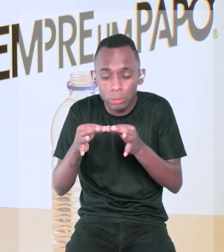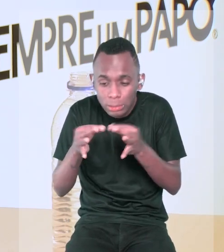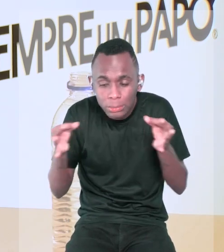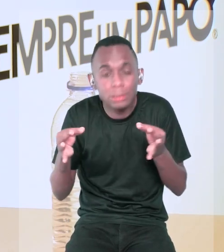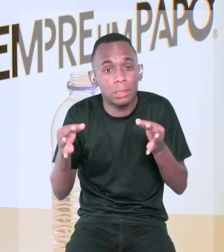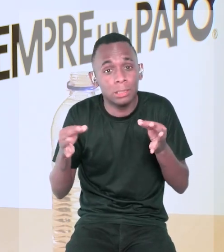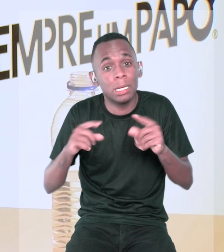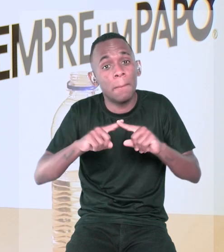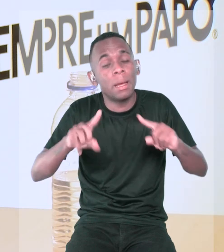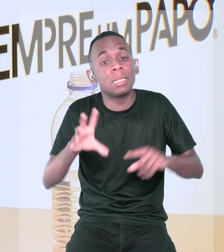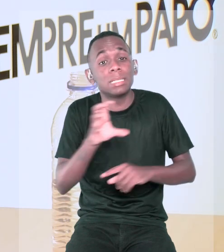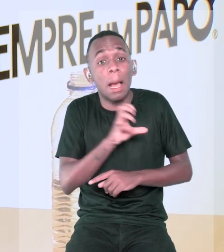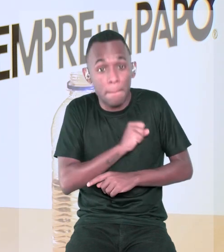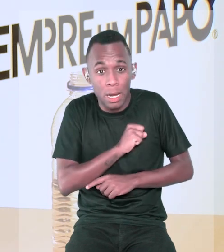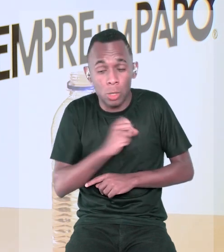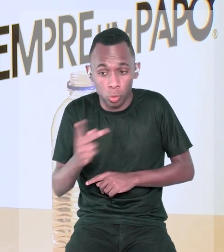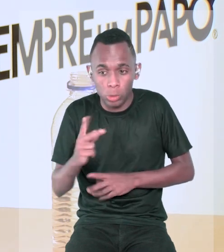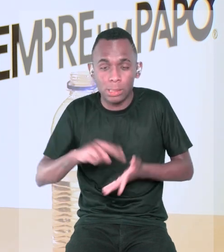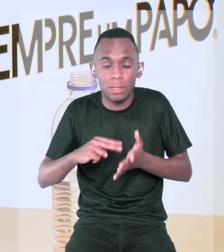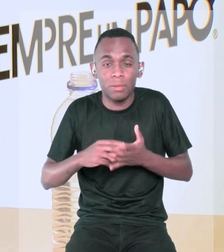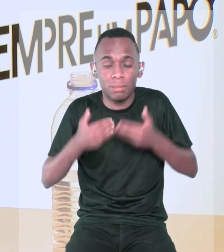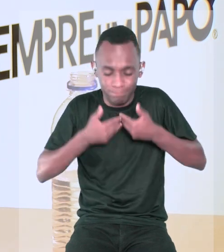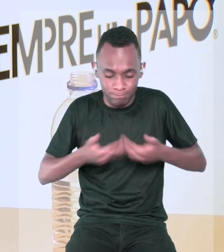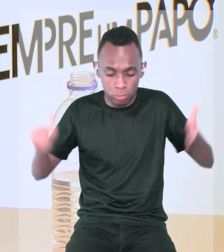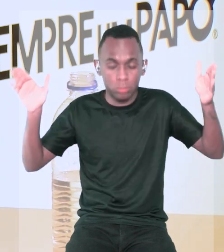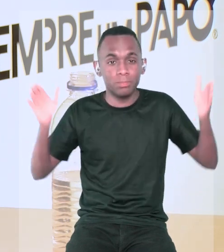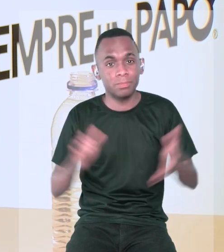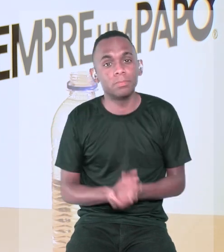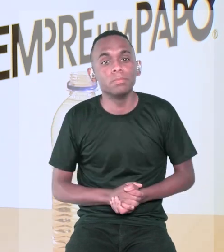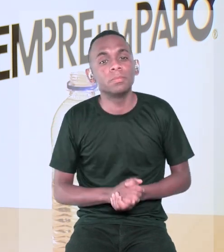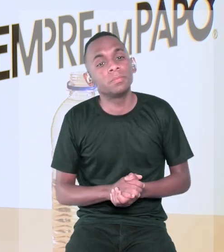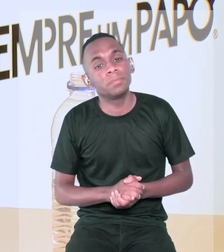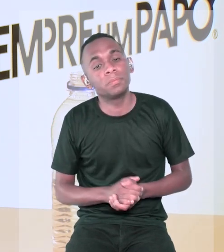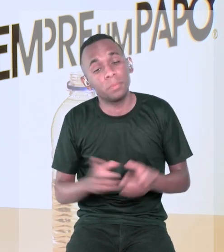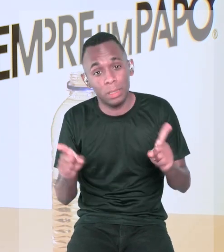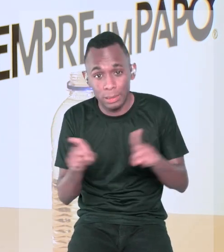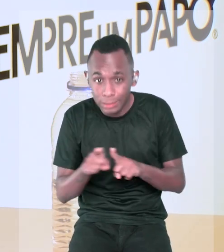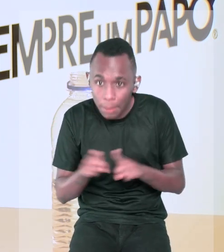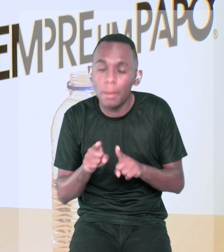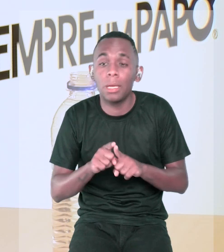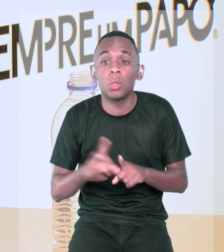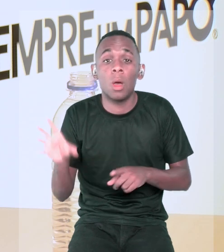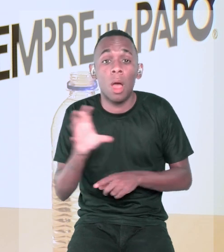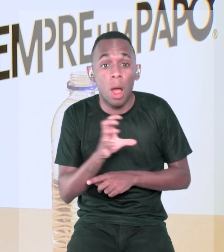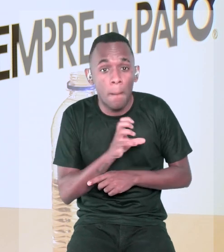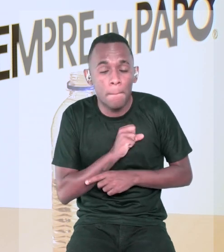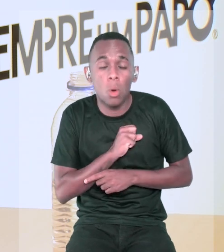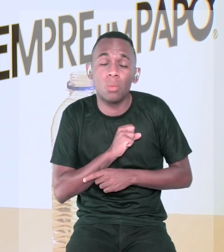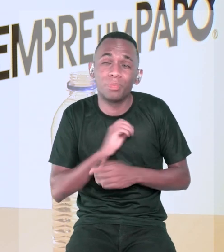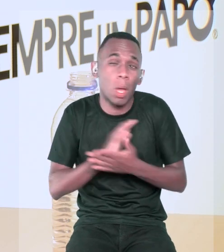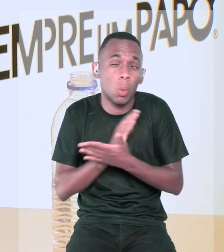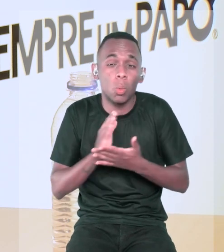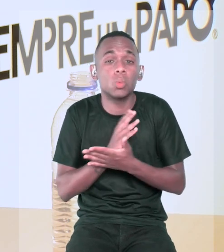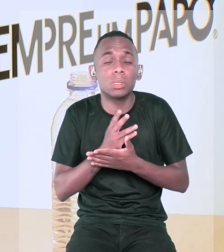vulnerabilidade. E amar, por si, é ficar vulnerável. Daí que haja também, naquele